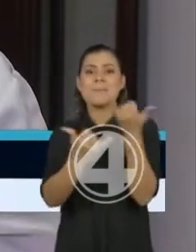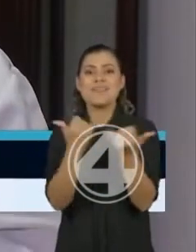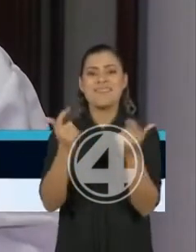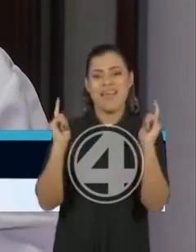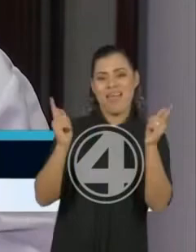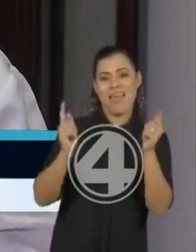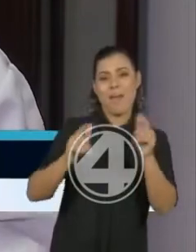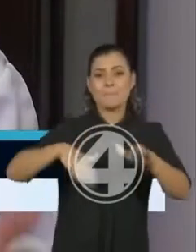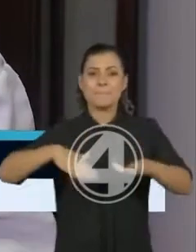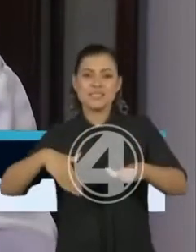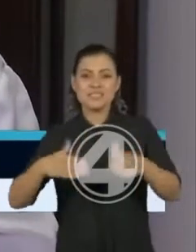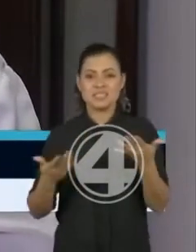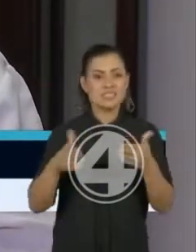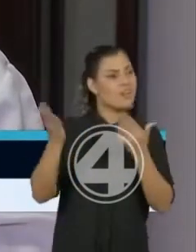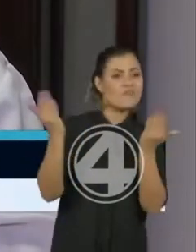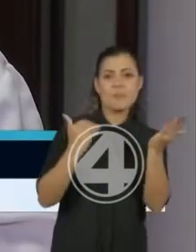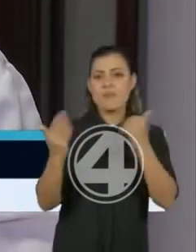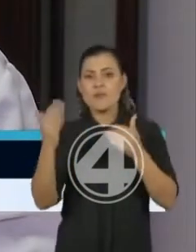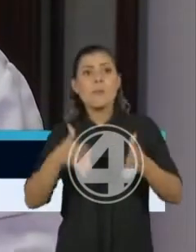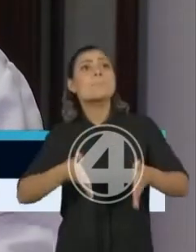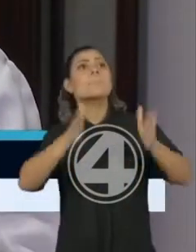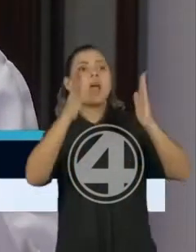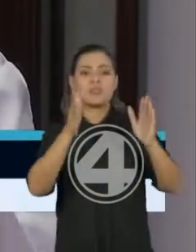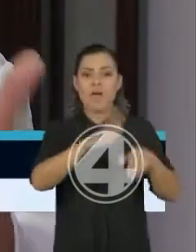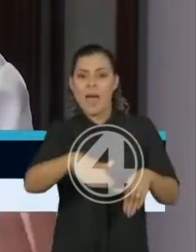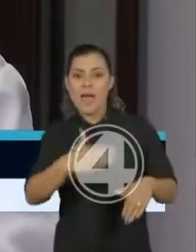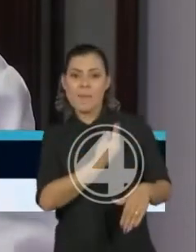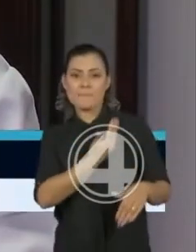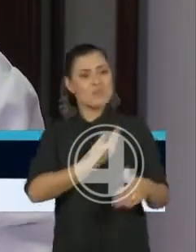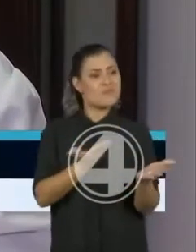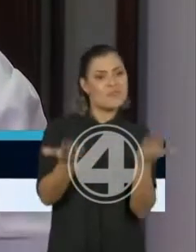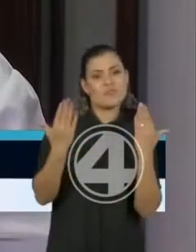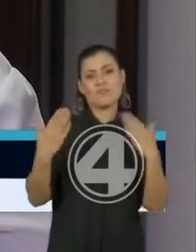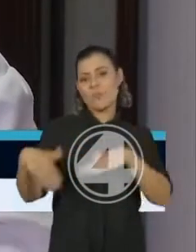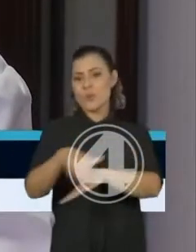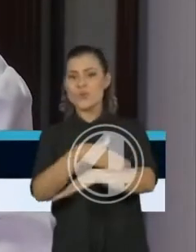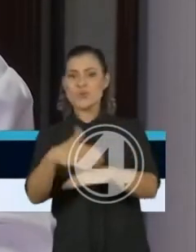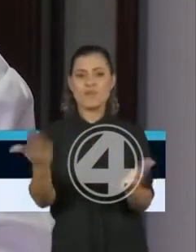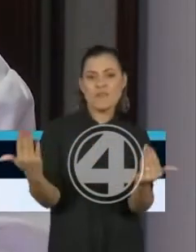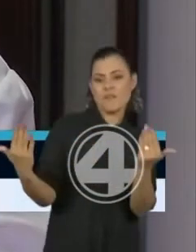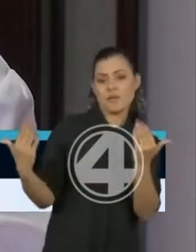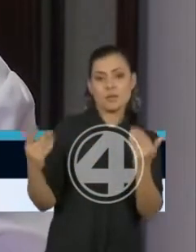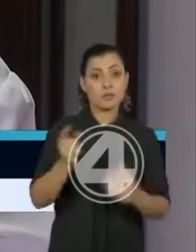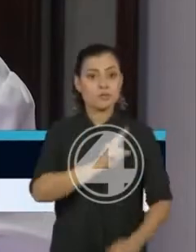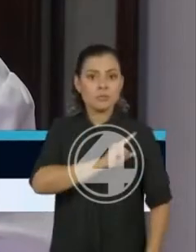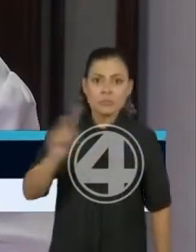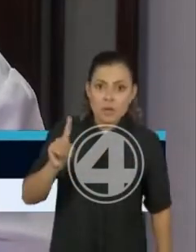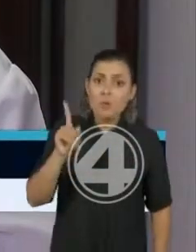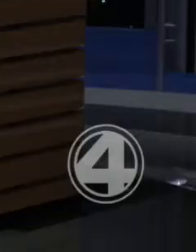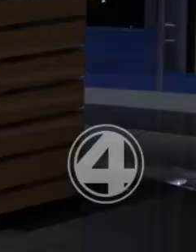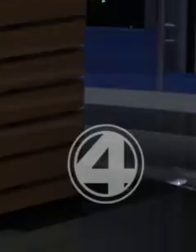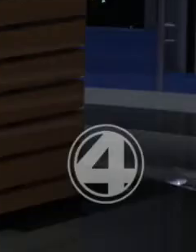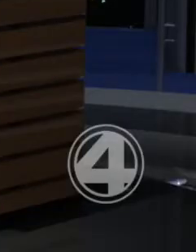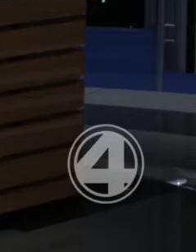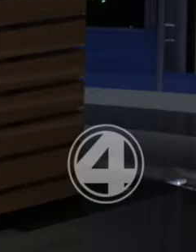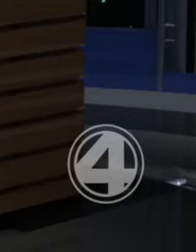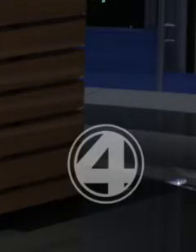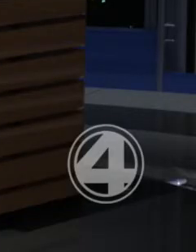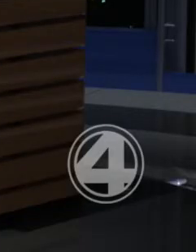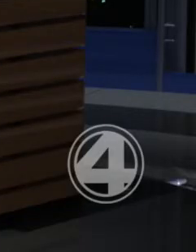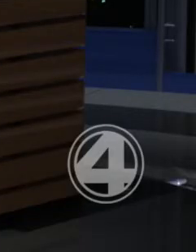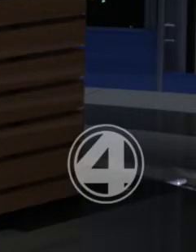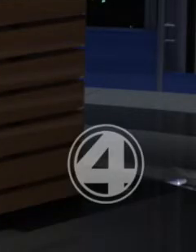playground para chamar os amiguinhos do prédio do bairro da do quarteirão é pra ficar em casa